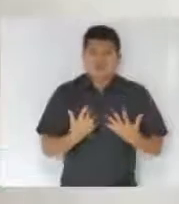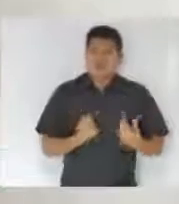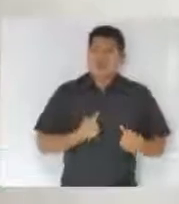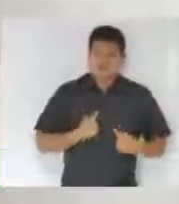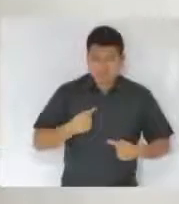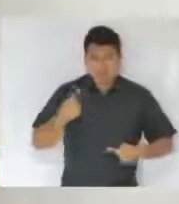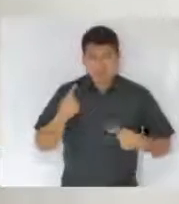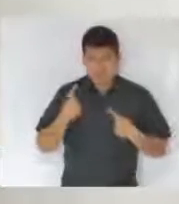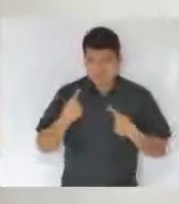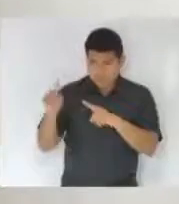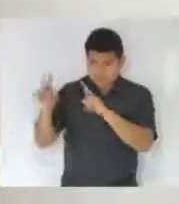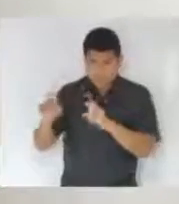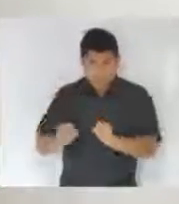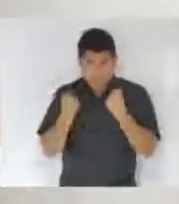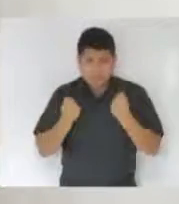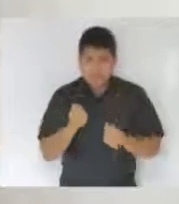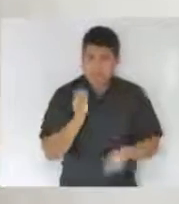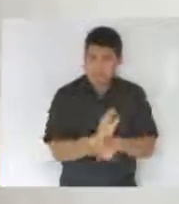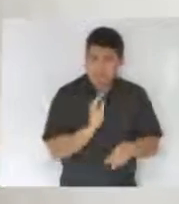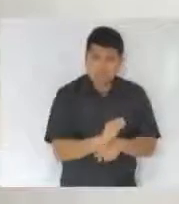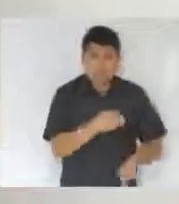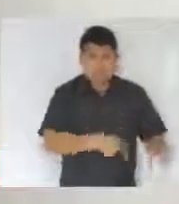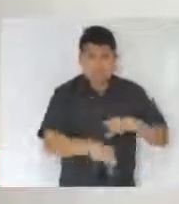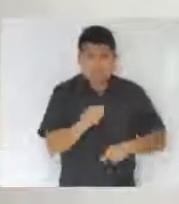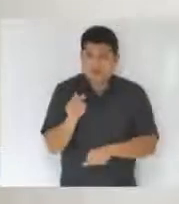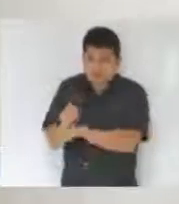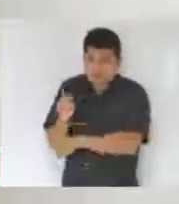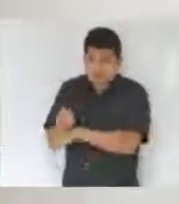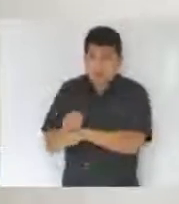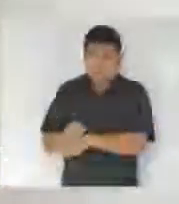povo, em fiscalização, em acompanhamento das leis, para que o governo funcione bem. Muito obrigado.